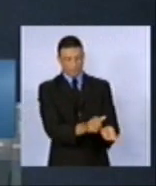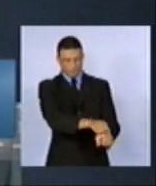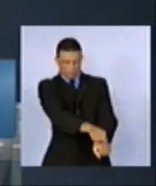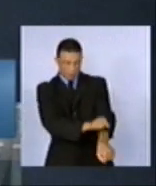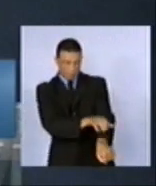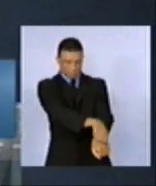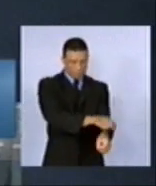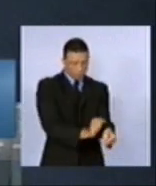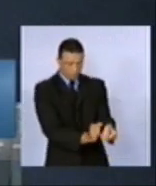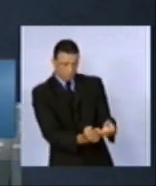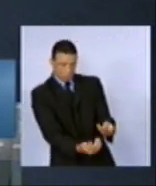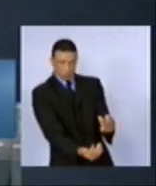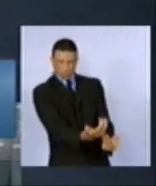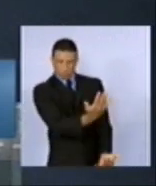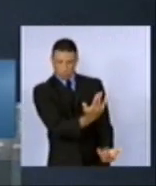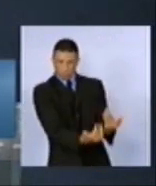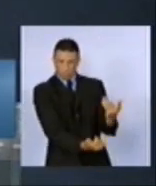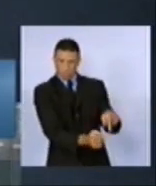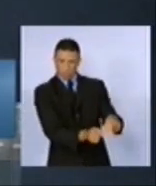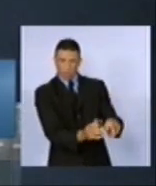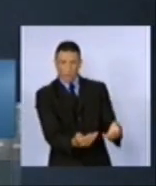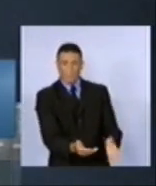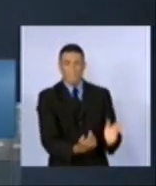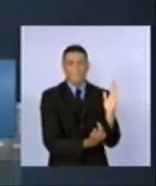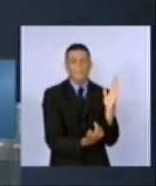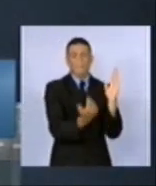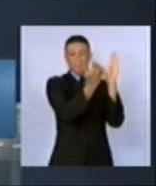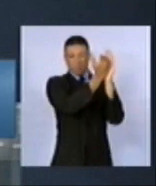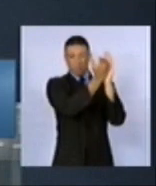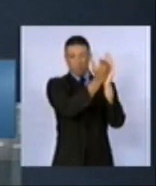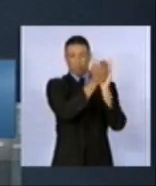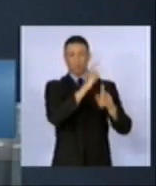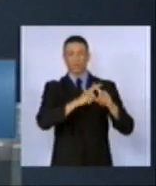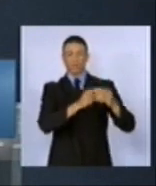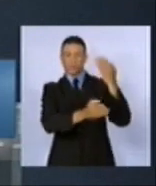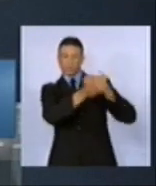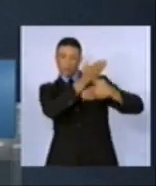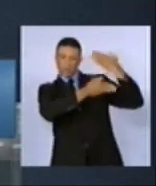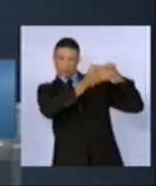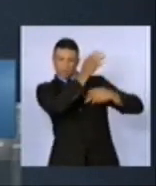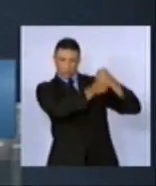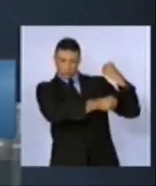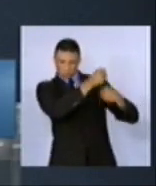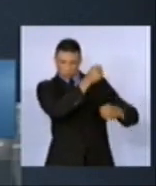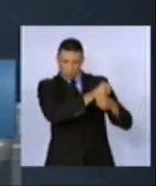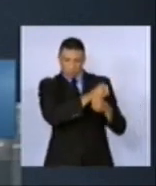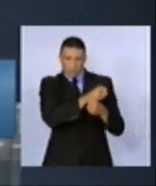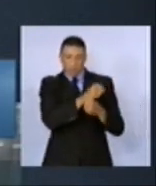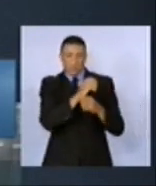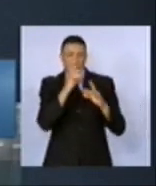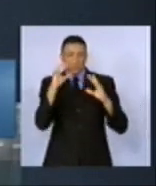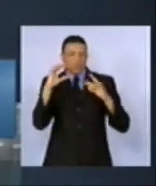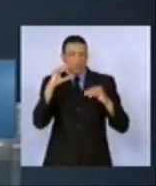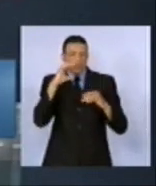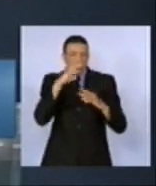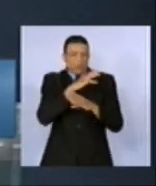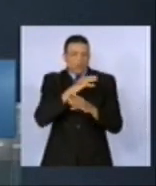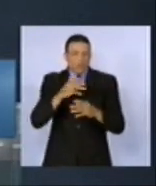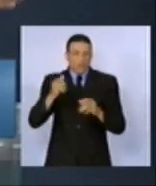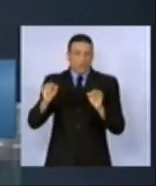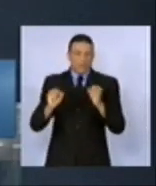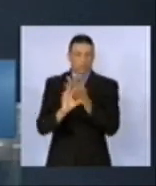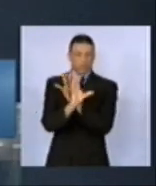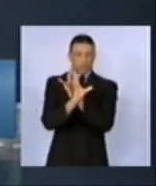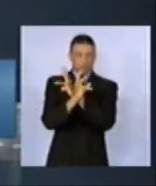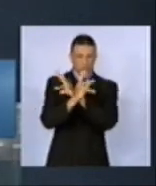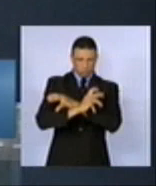temos rendimento maior porque aqueles anos foi secos durante o o o tempo a gente em 106 anos